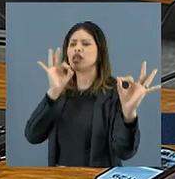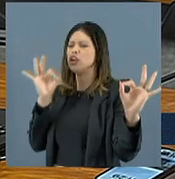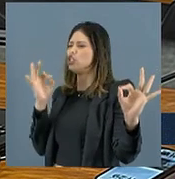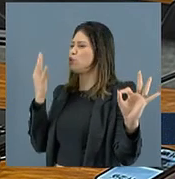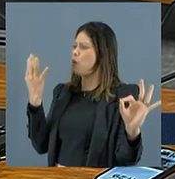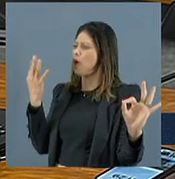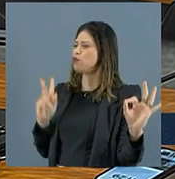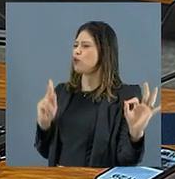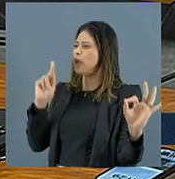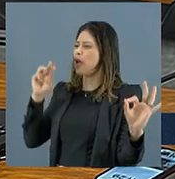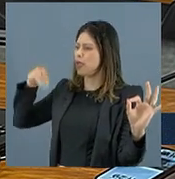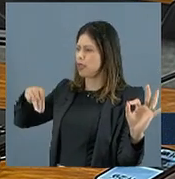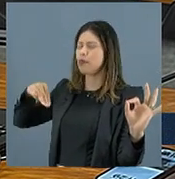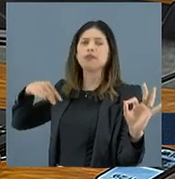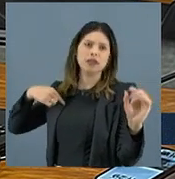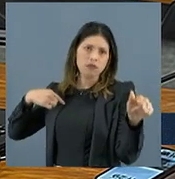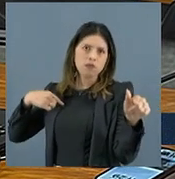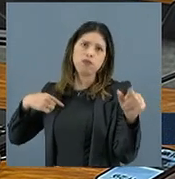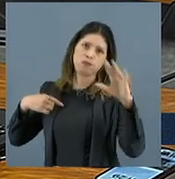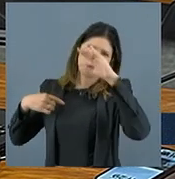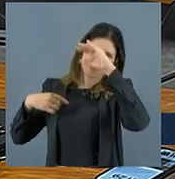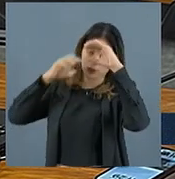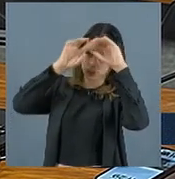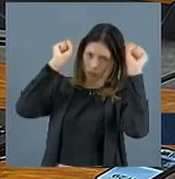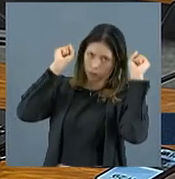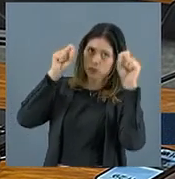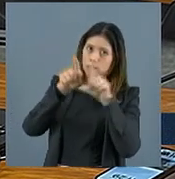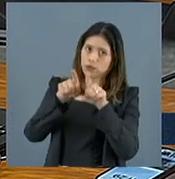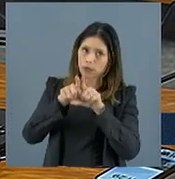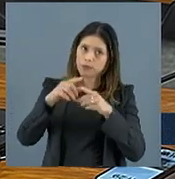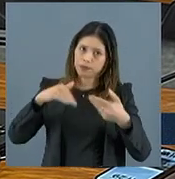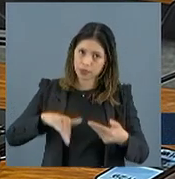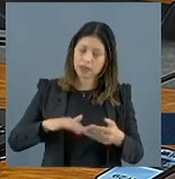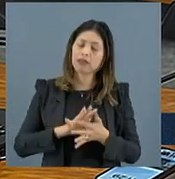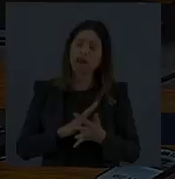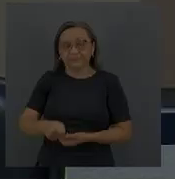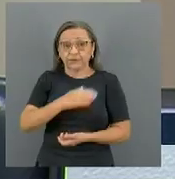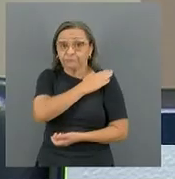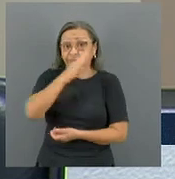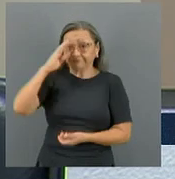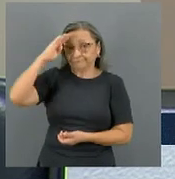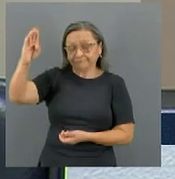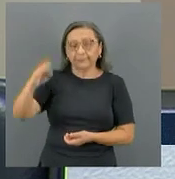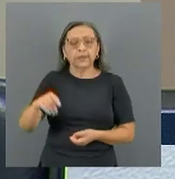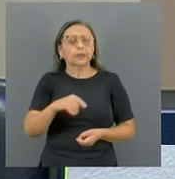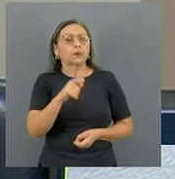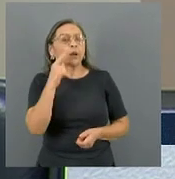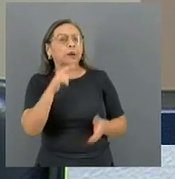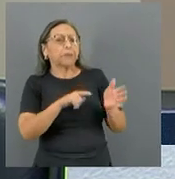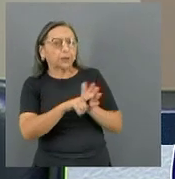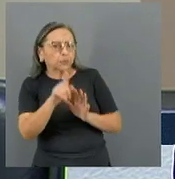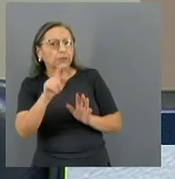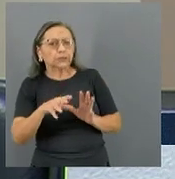Três Poderes. Então, tem alguma coisa muito grave acontecendo, e eu queria lhe pedir a opinião sobre isso. Em relação